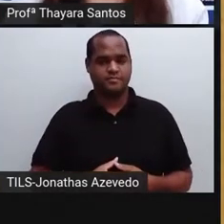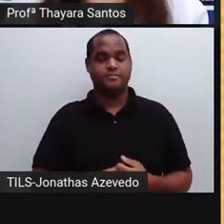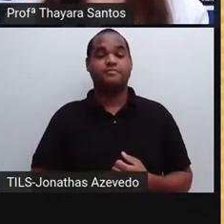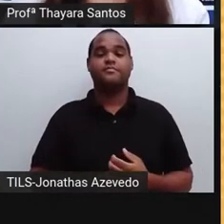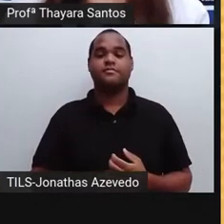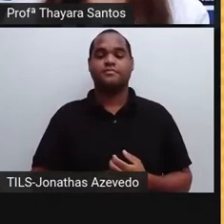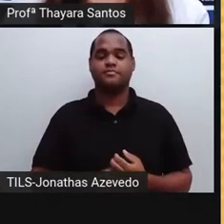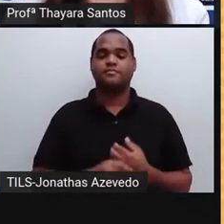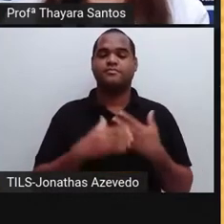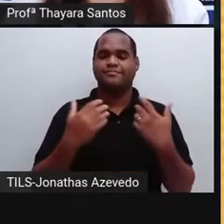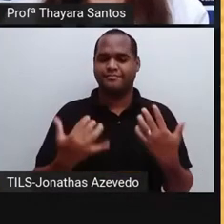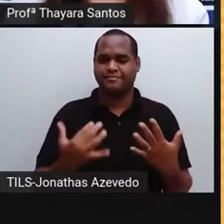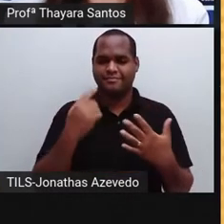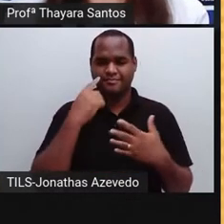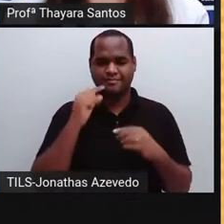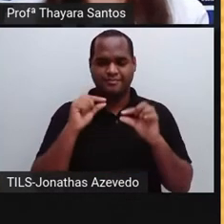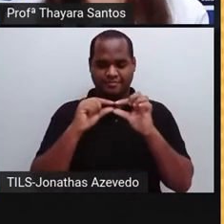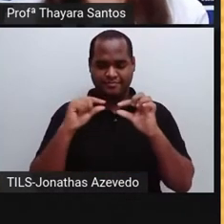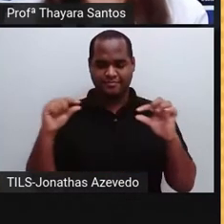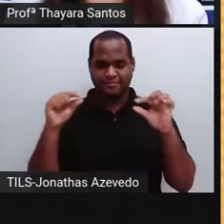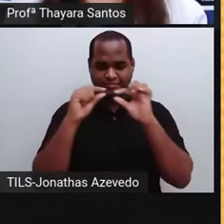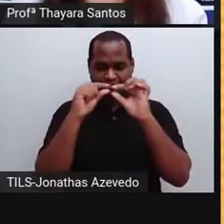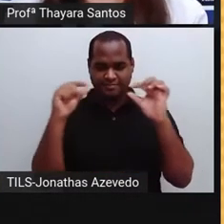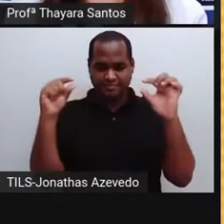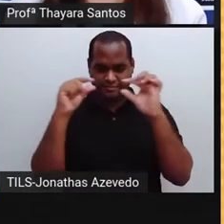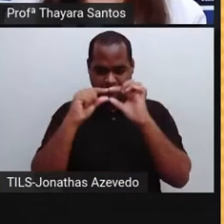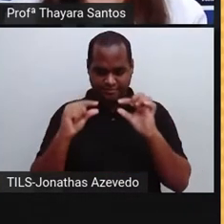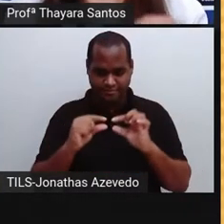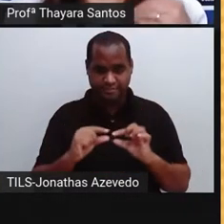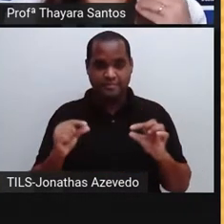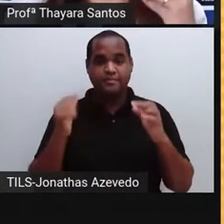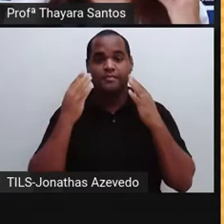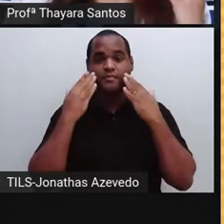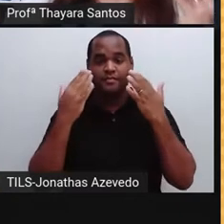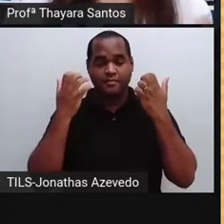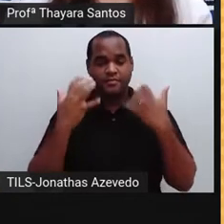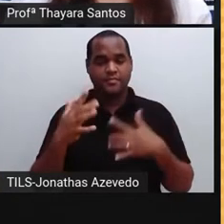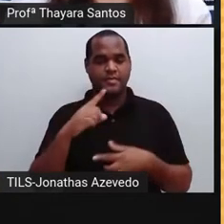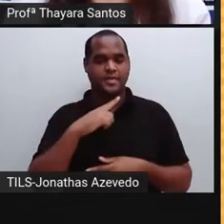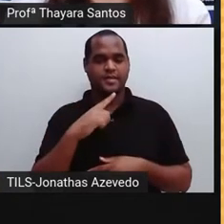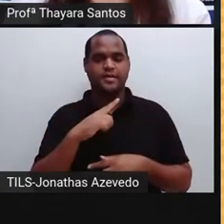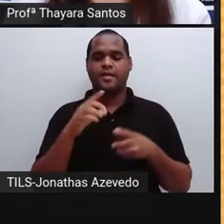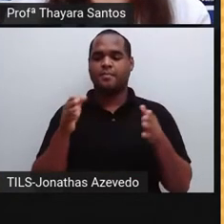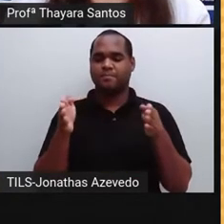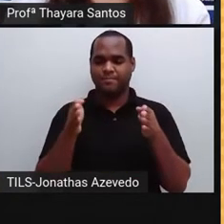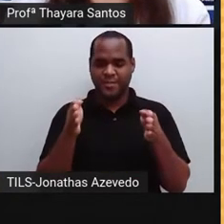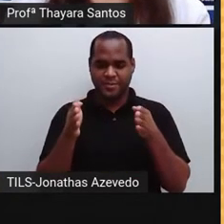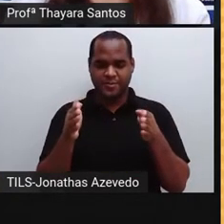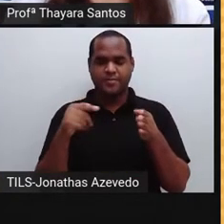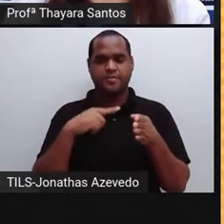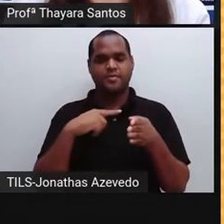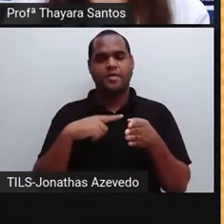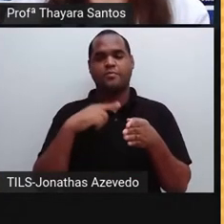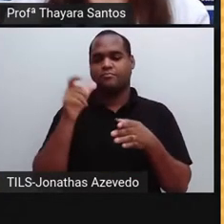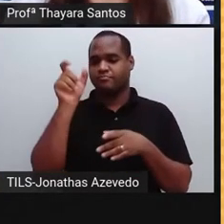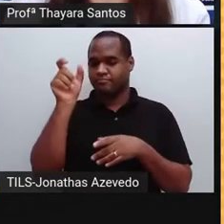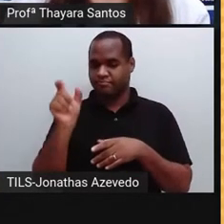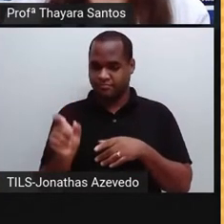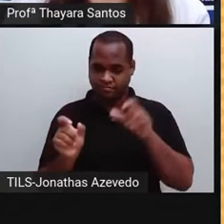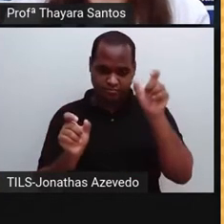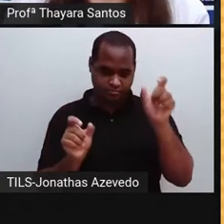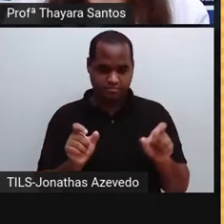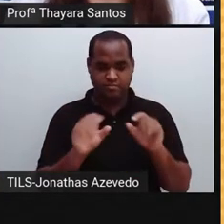E cada linha dessa tabela vai representar o que a gente chama de períodos. Então, as colunas representam